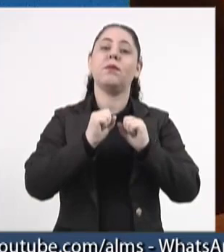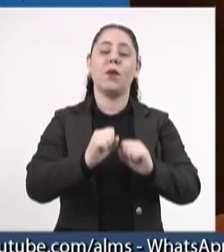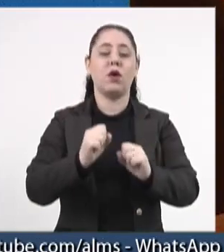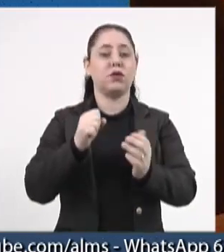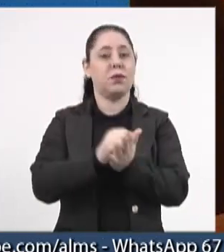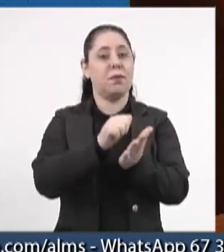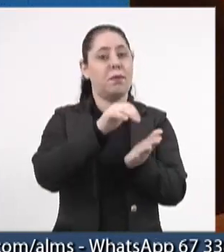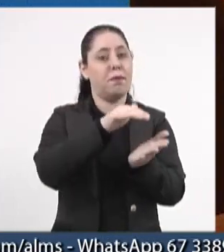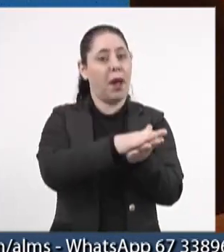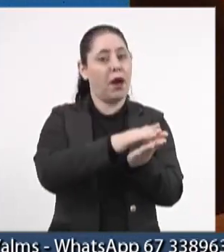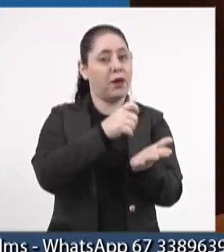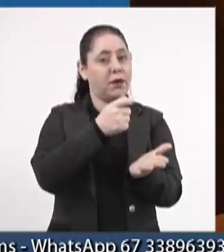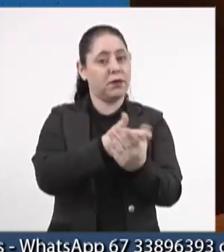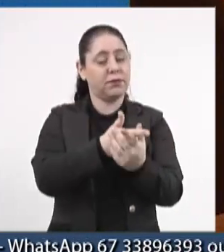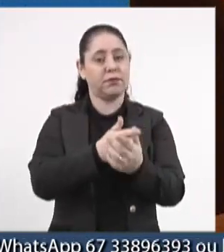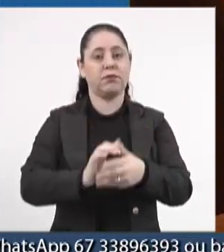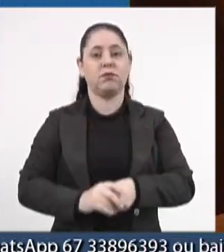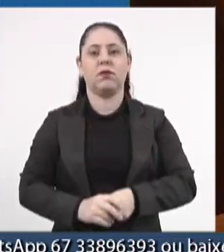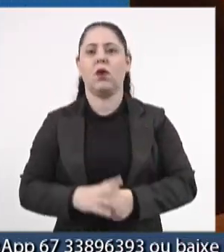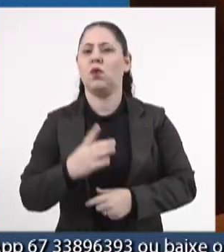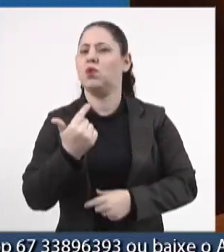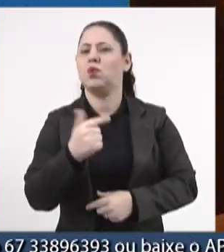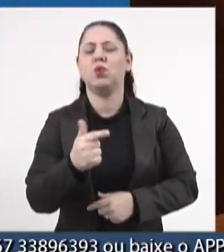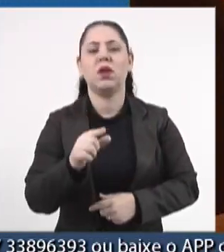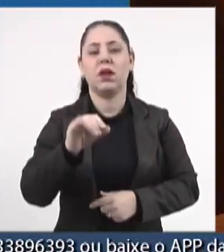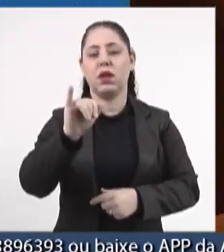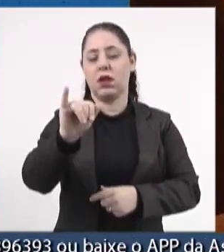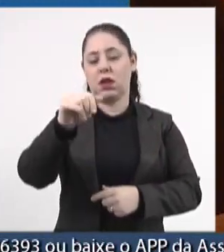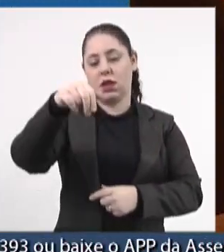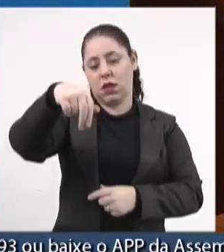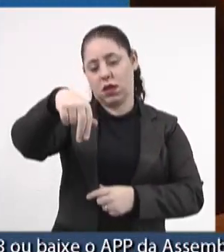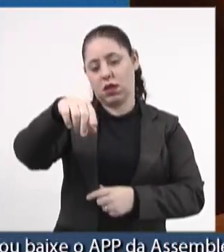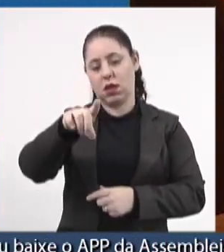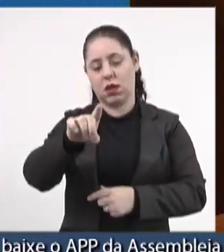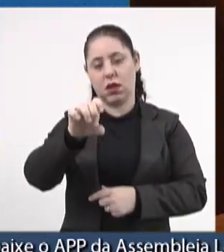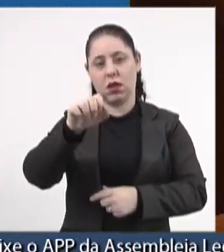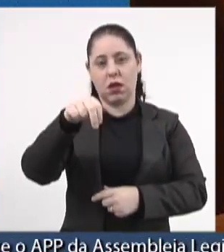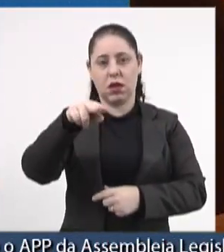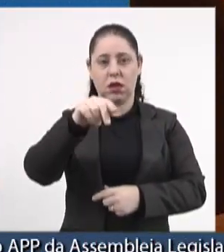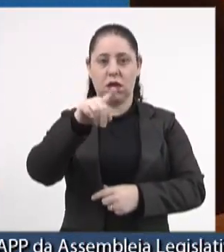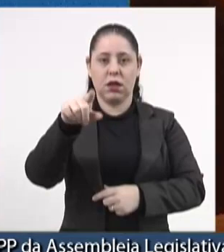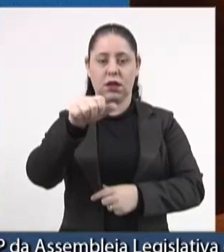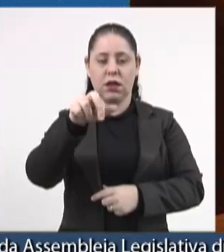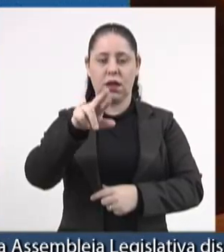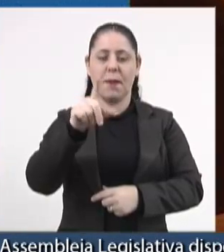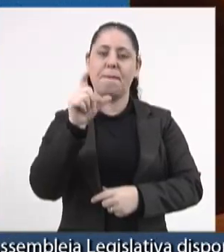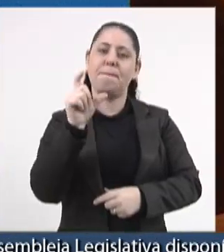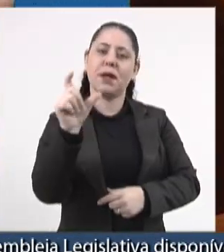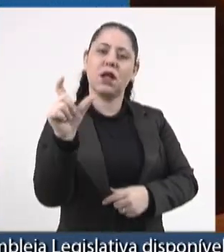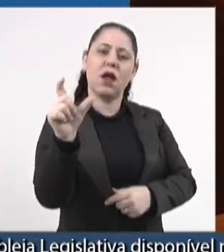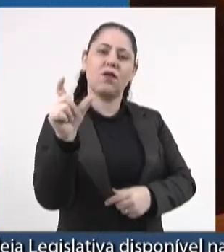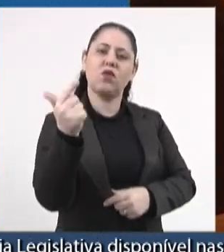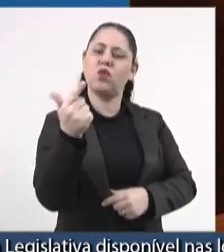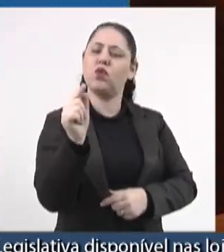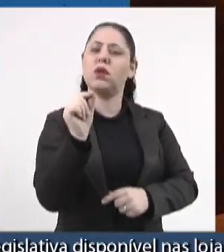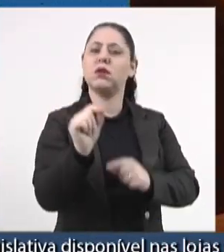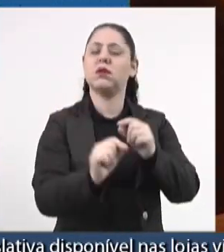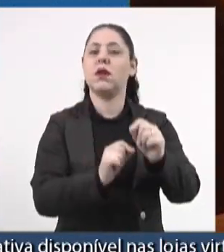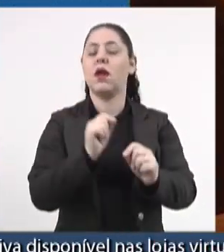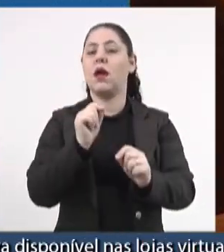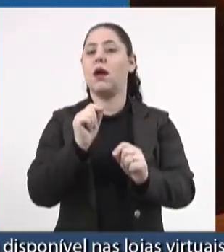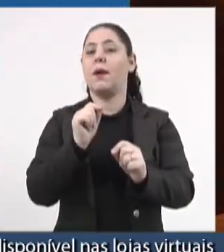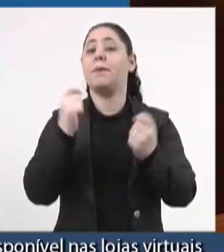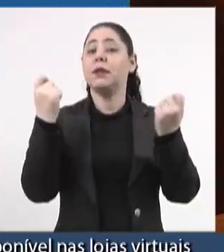de indenizar. Não existe essa palavra indenizar, deputada Mara Caseiro. A palavra devia